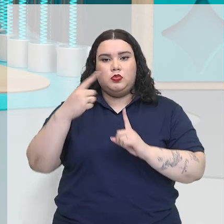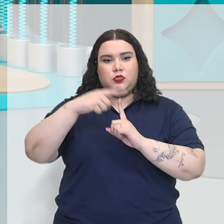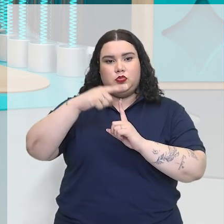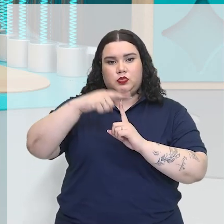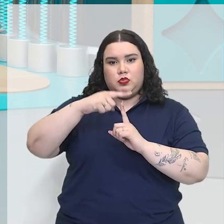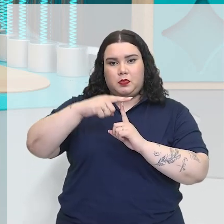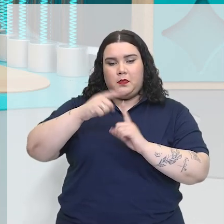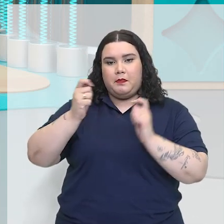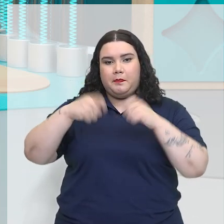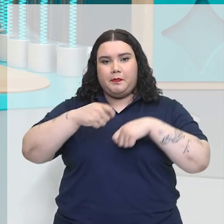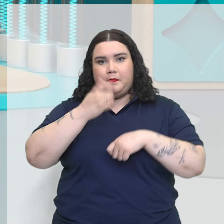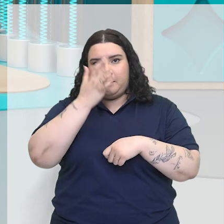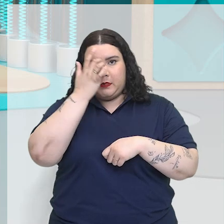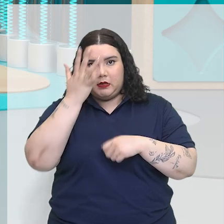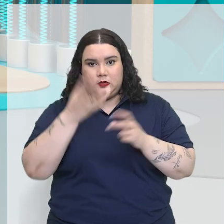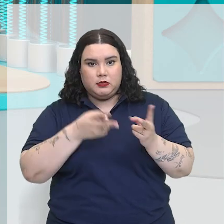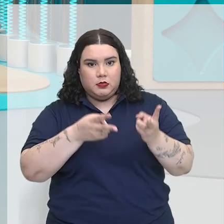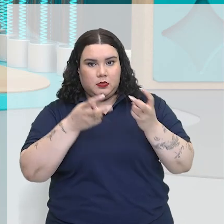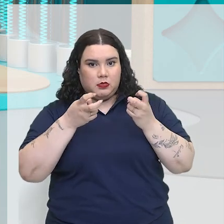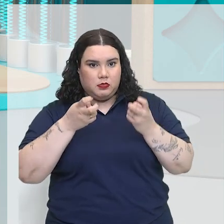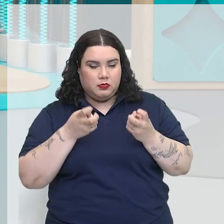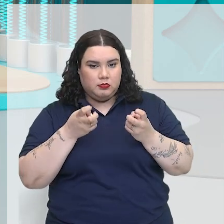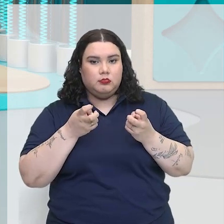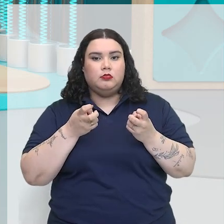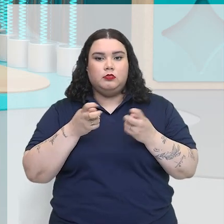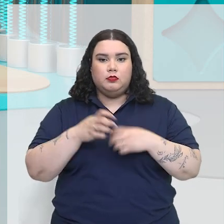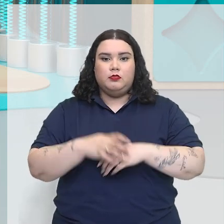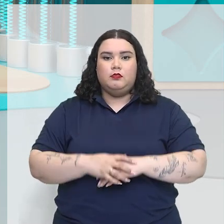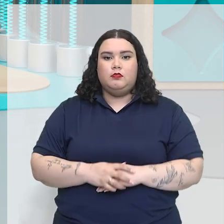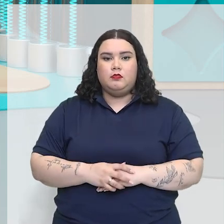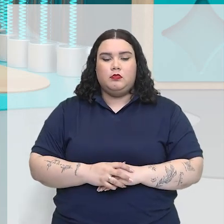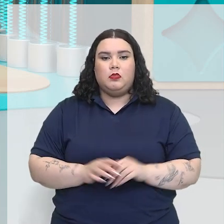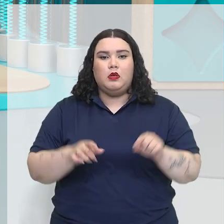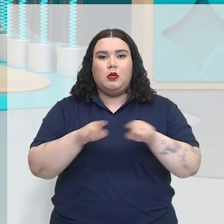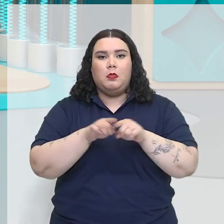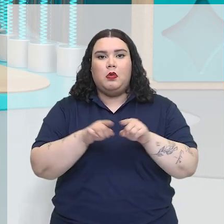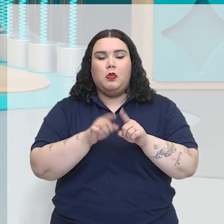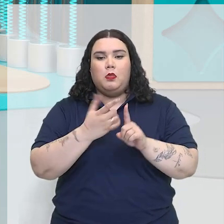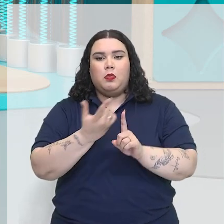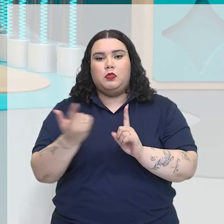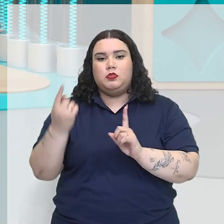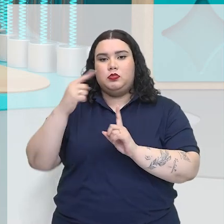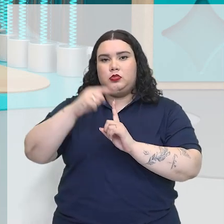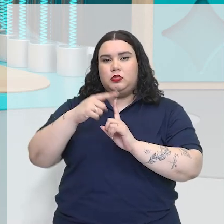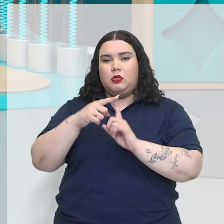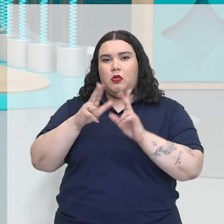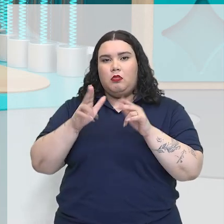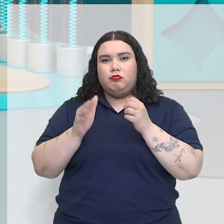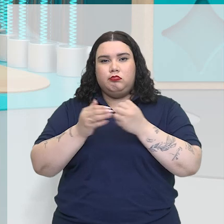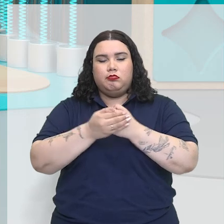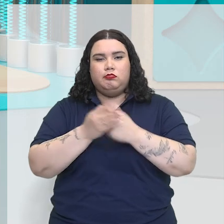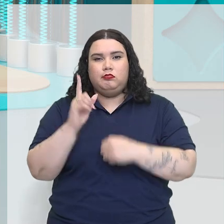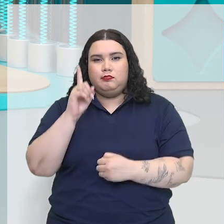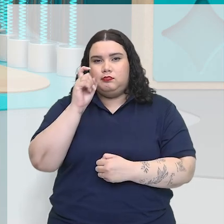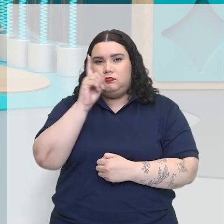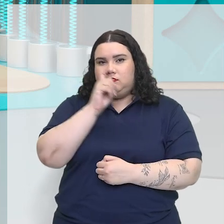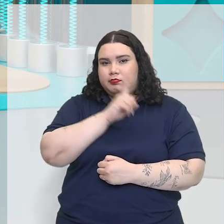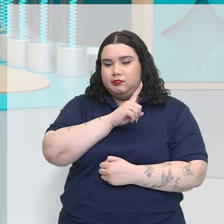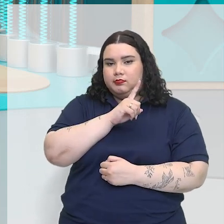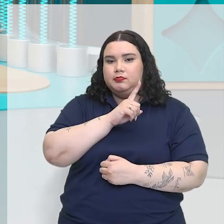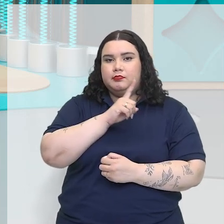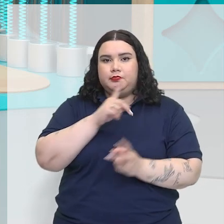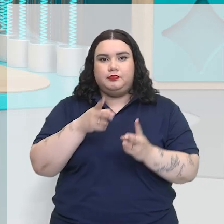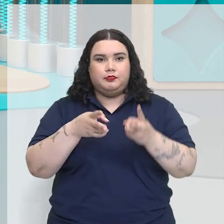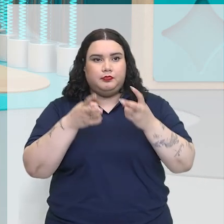que é de forma mais facilmente percebida, identificada, ou ela pode acontecer de forma implícita, que é menos